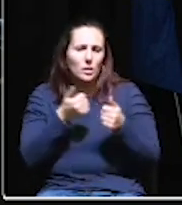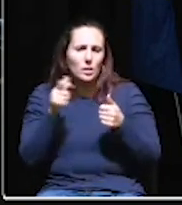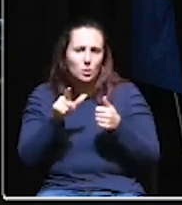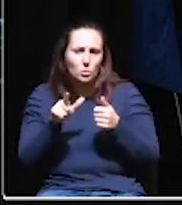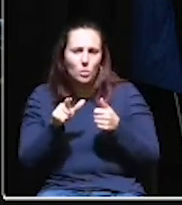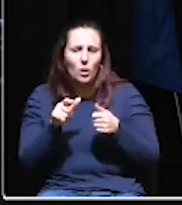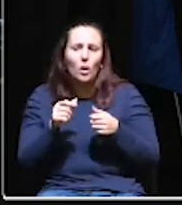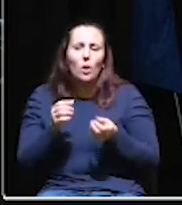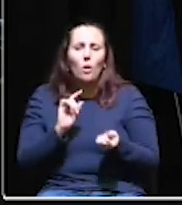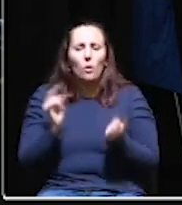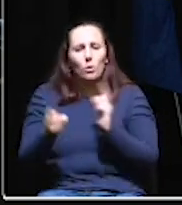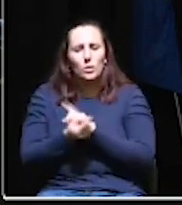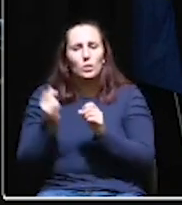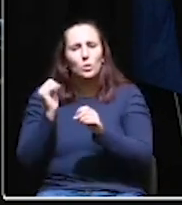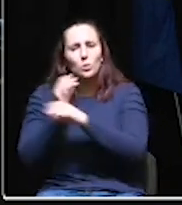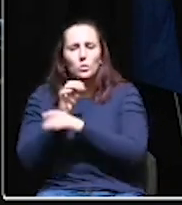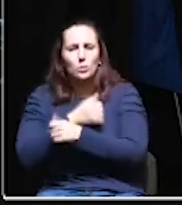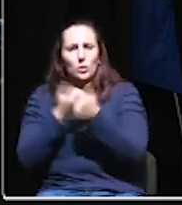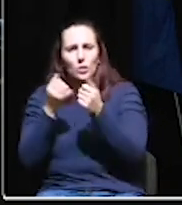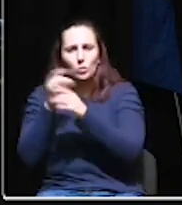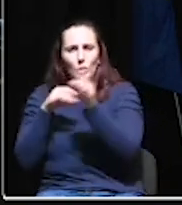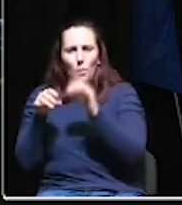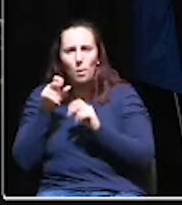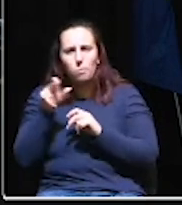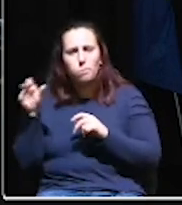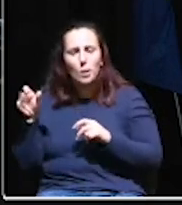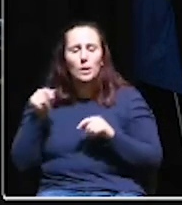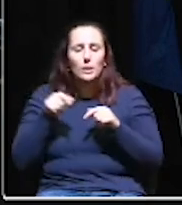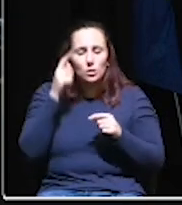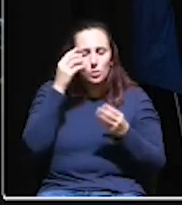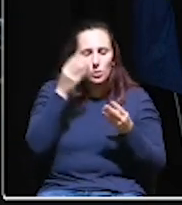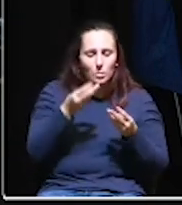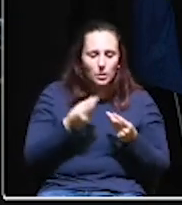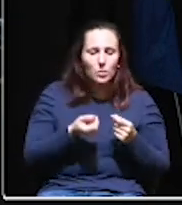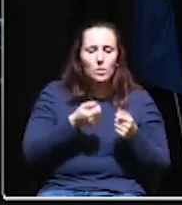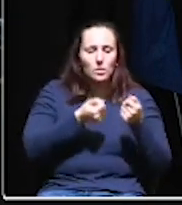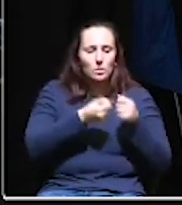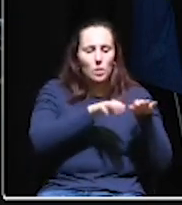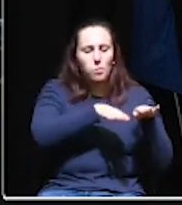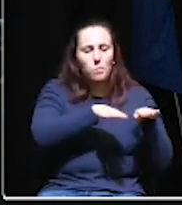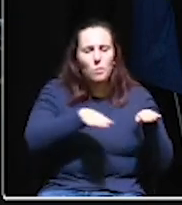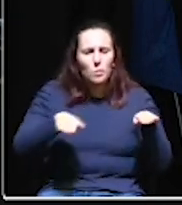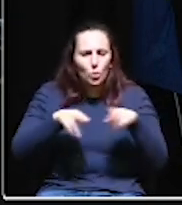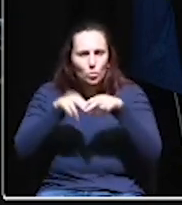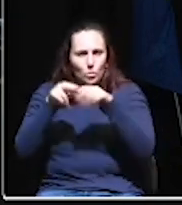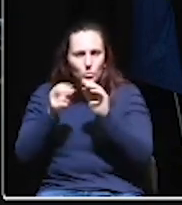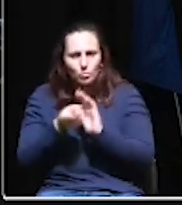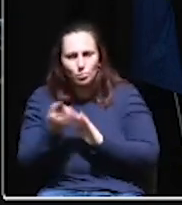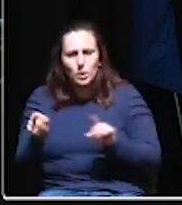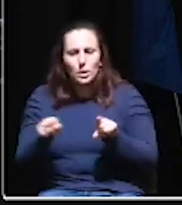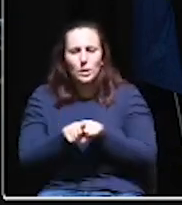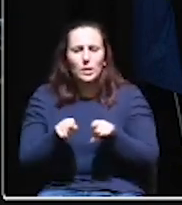das outras cidades europeias. Neste orçamento prevê-se a construção de vários parques de estacionamento pela cidade. São designados de